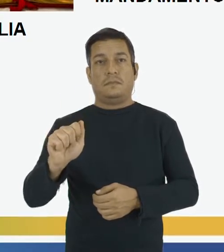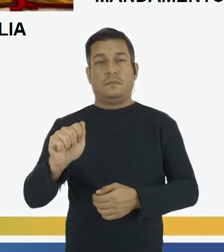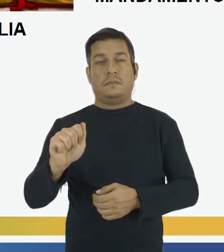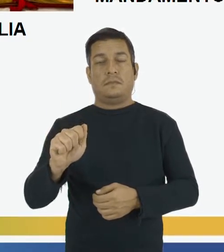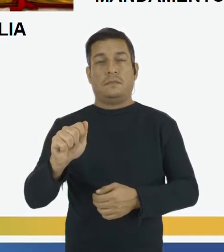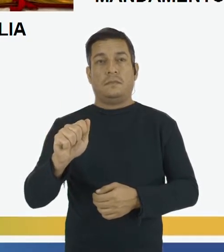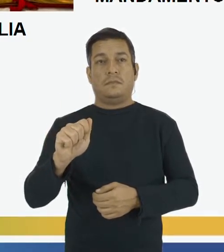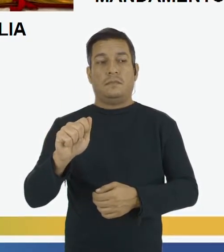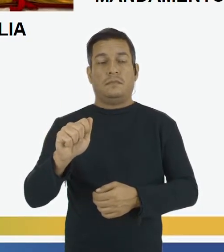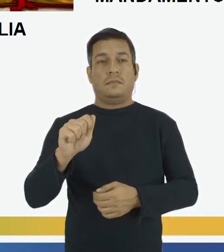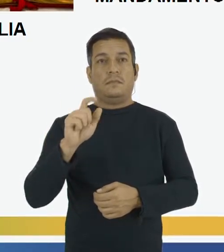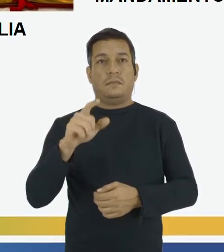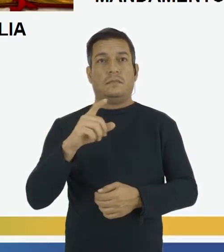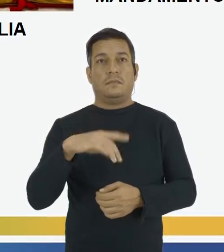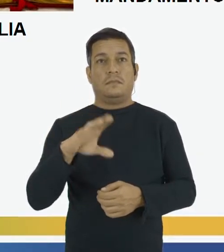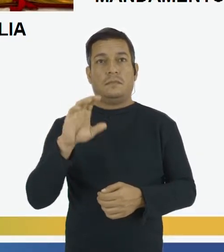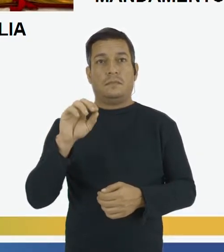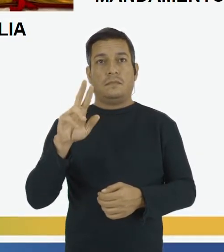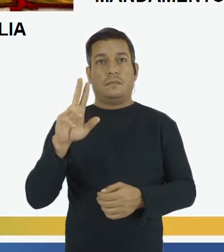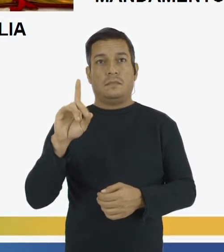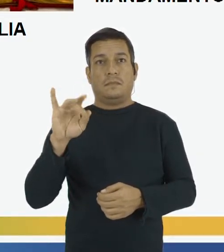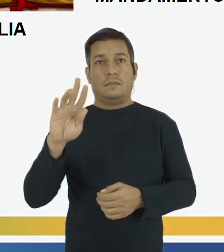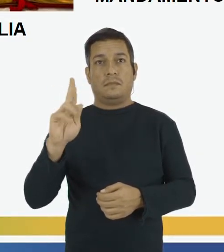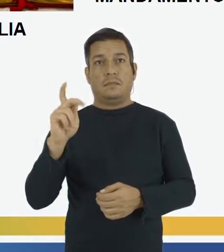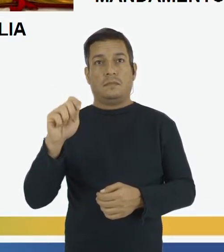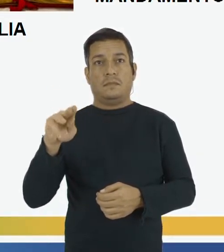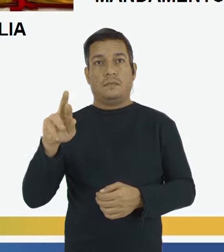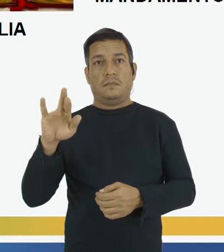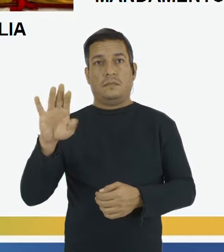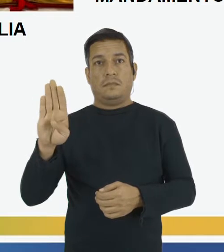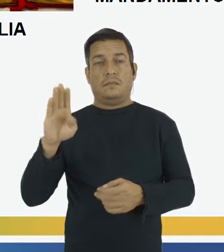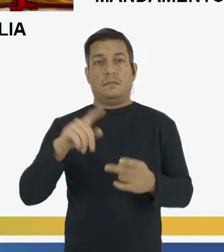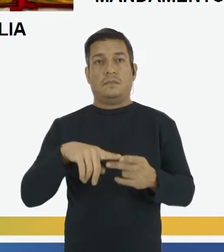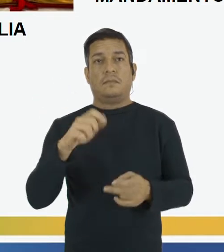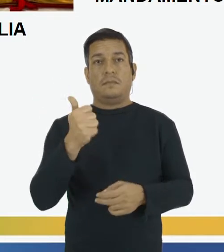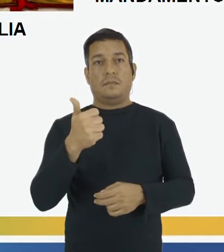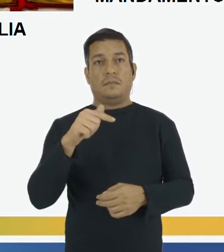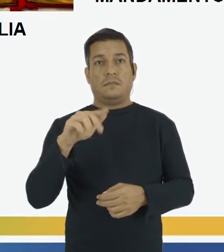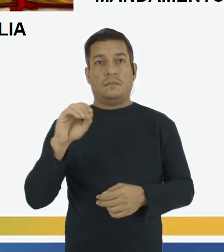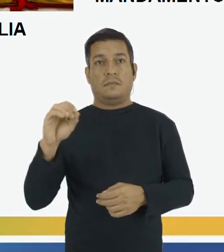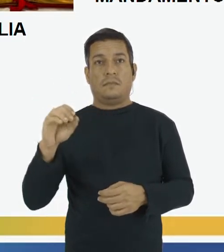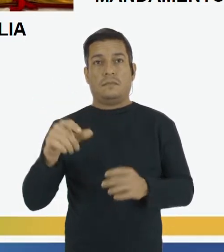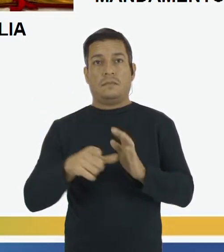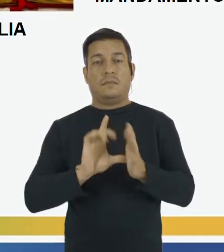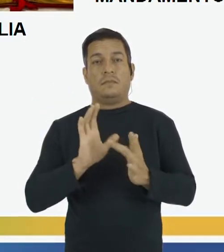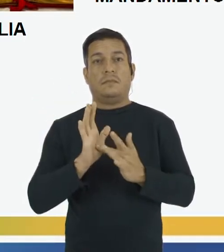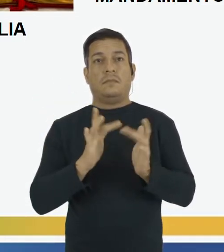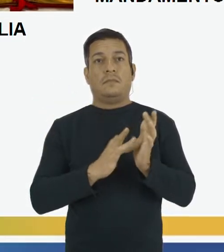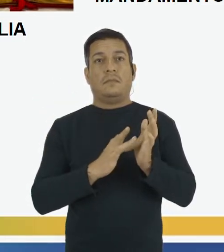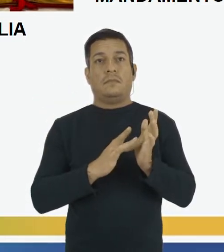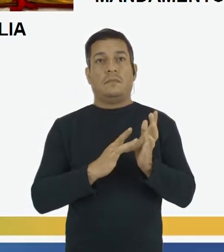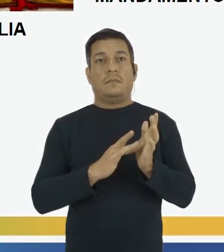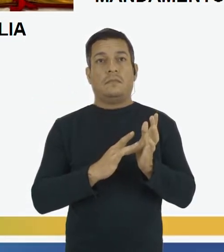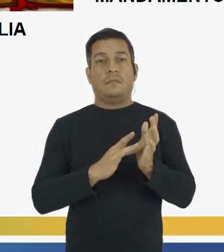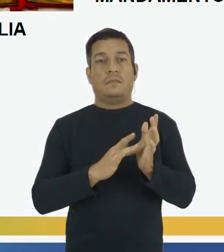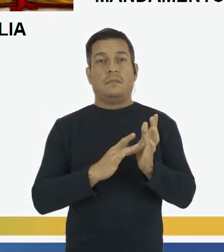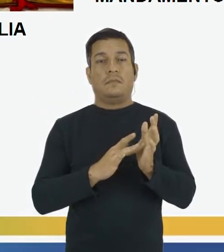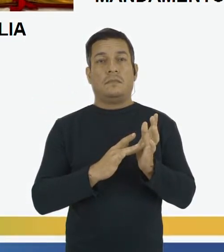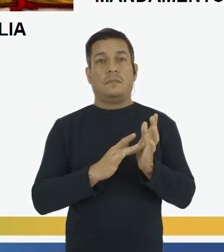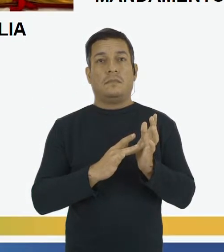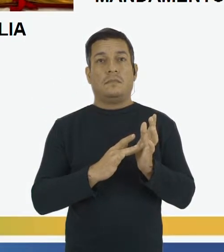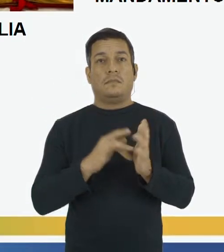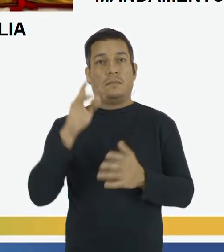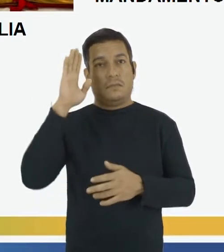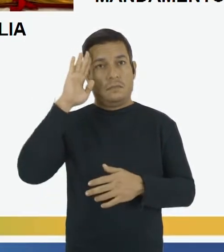Lá no Código de Hammurabi, 1700 anos antes de Cristo, eles tinham